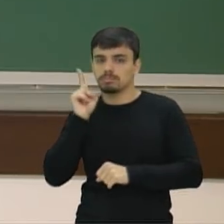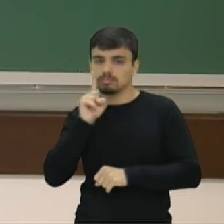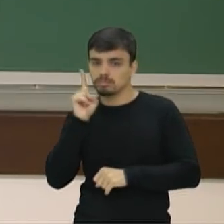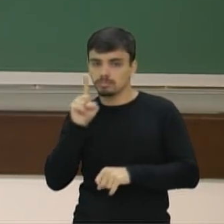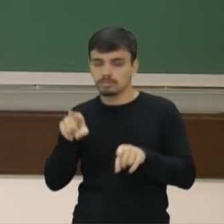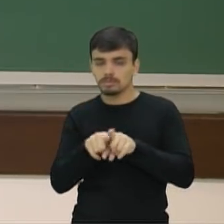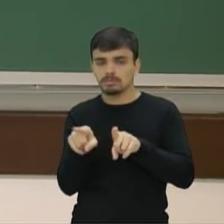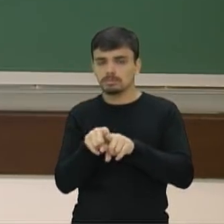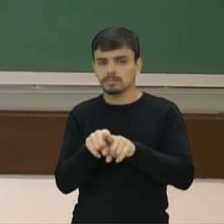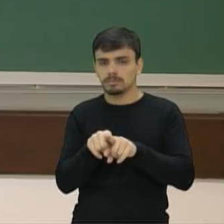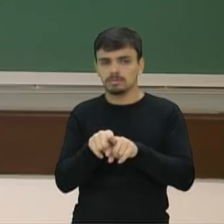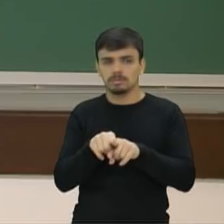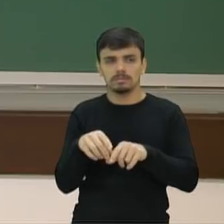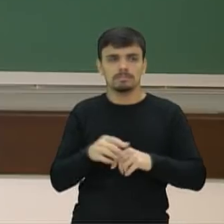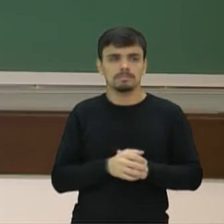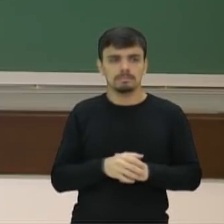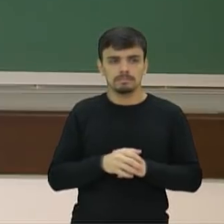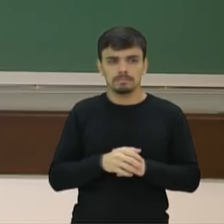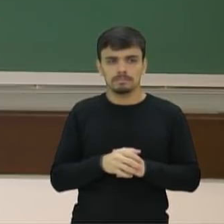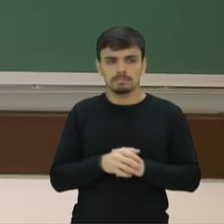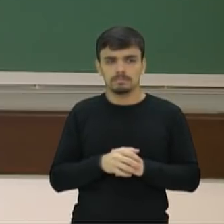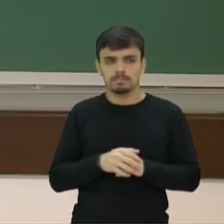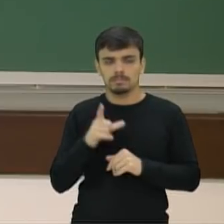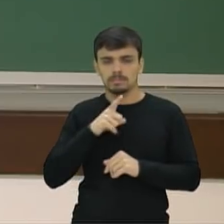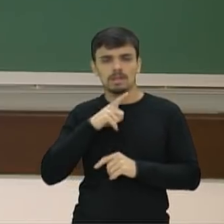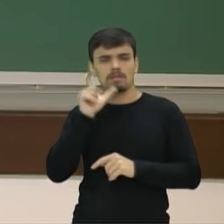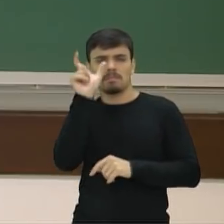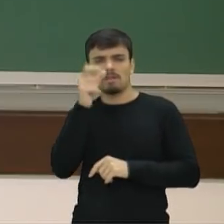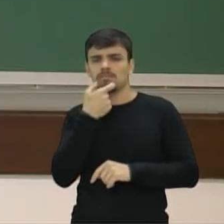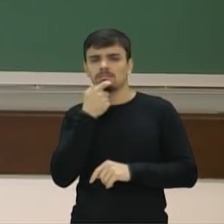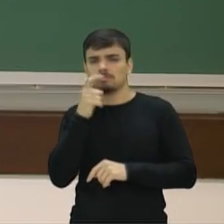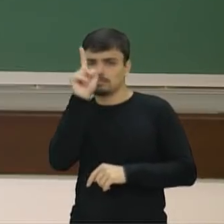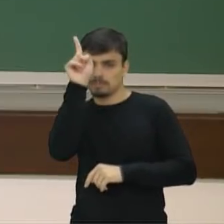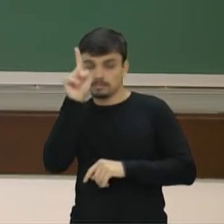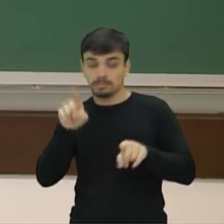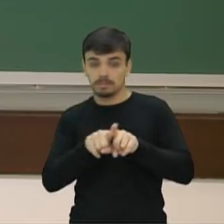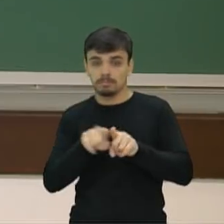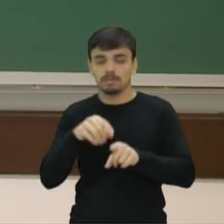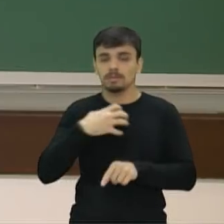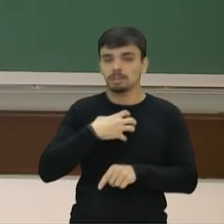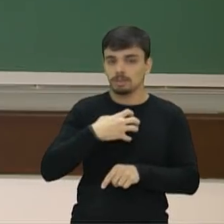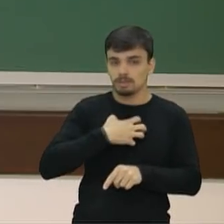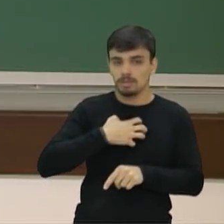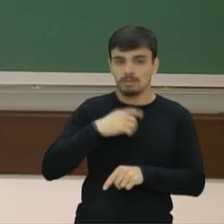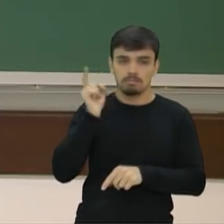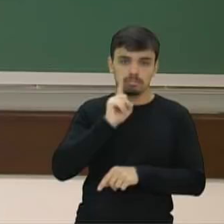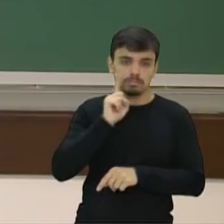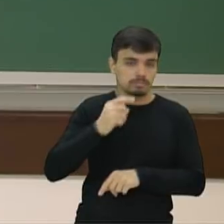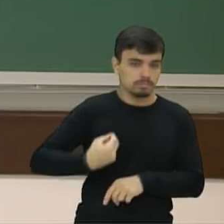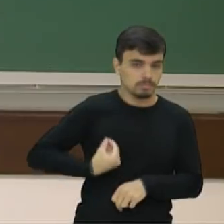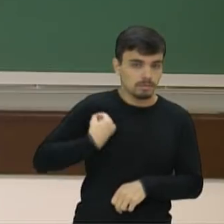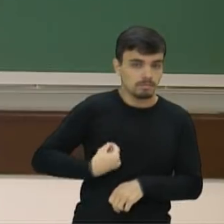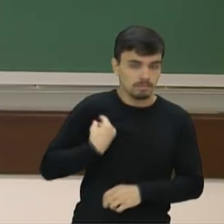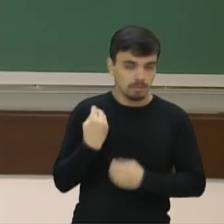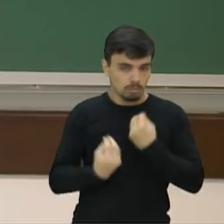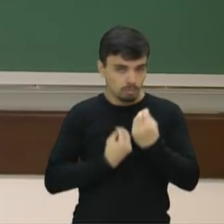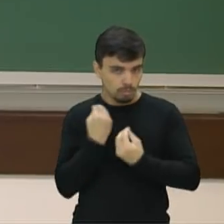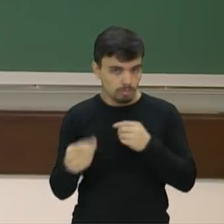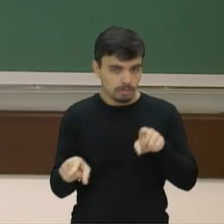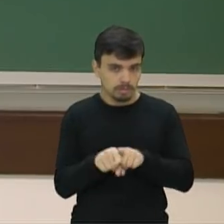ali o American Way of Life, o jeito americano de viver, fazendo referência ao